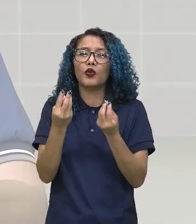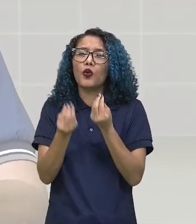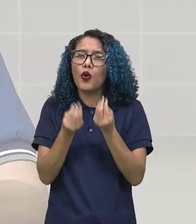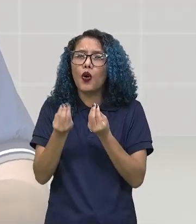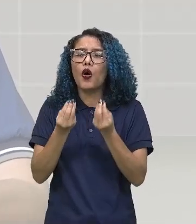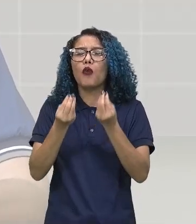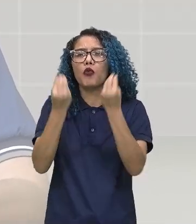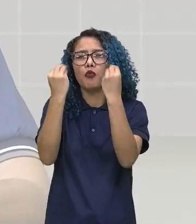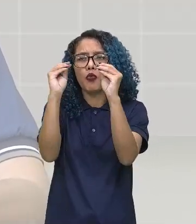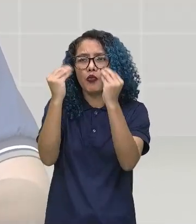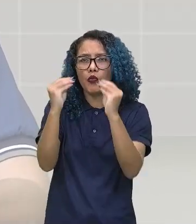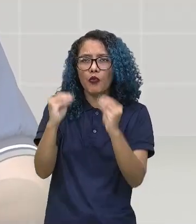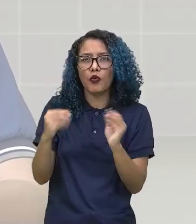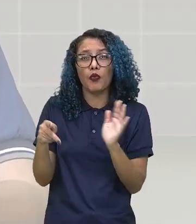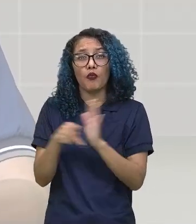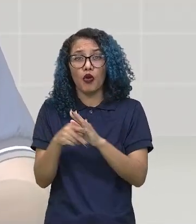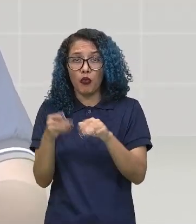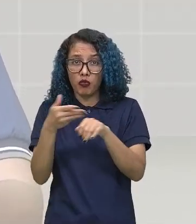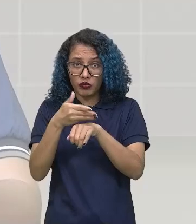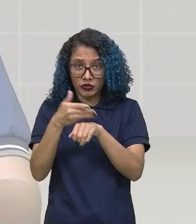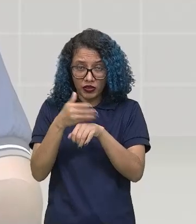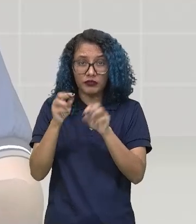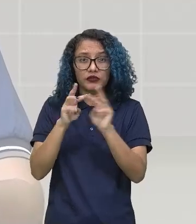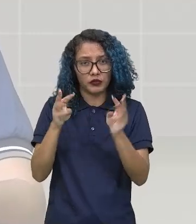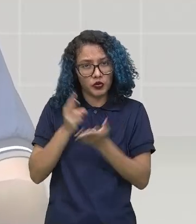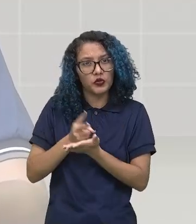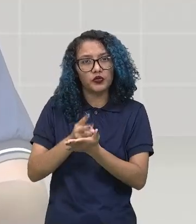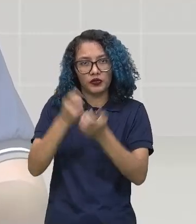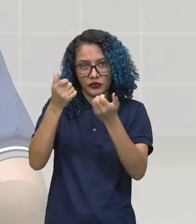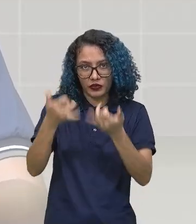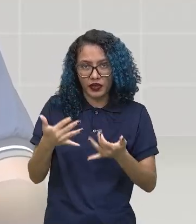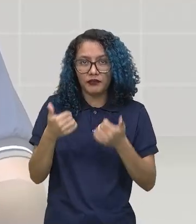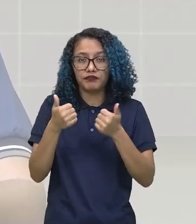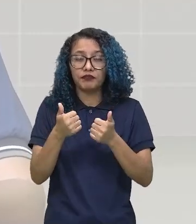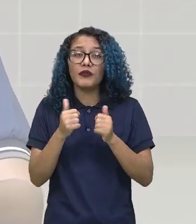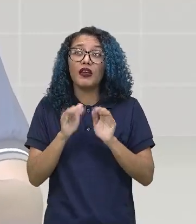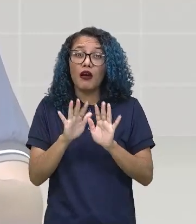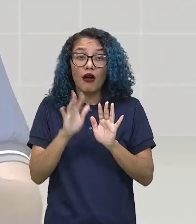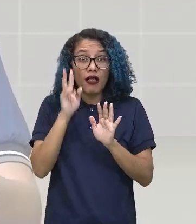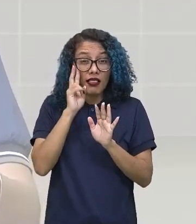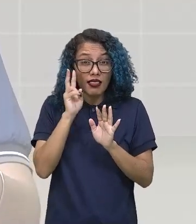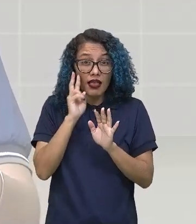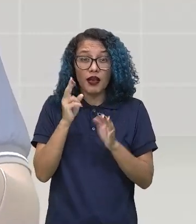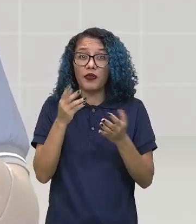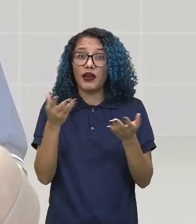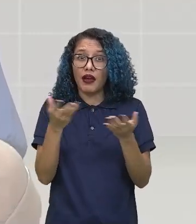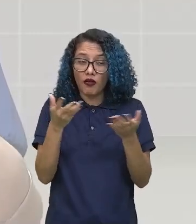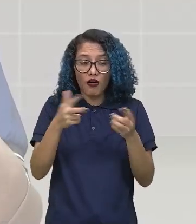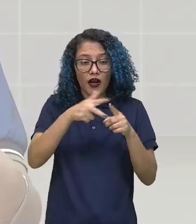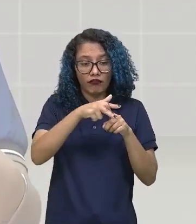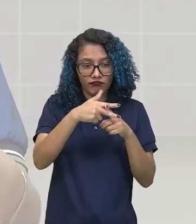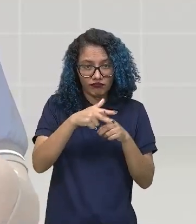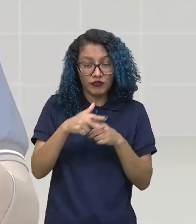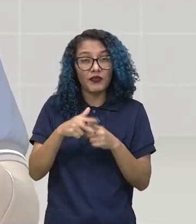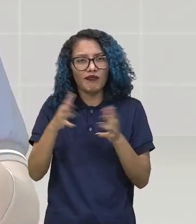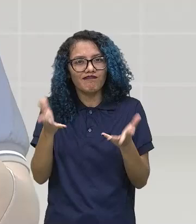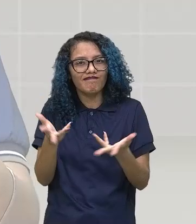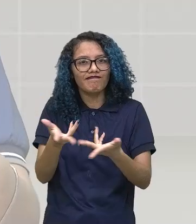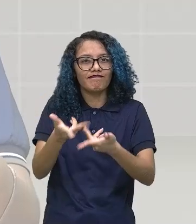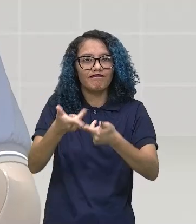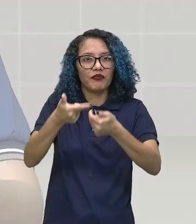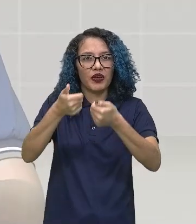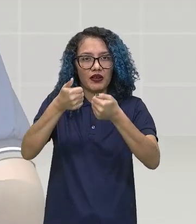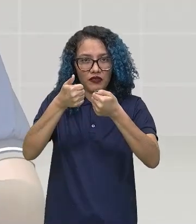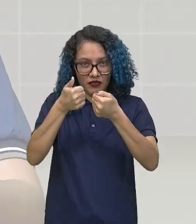lançamentos no diário digital. Lembrando que ele está passando por uma atualização para ele ficar ainda melhor, né,